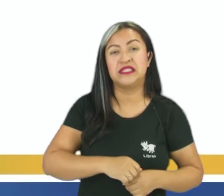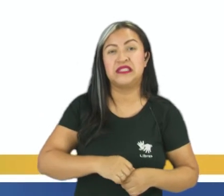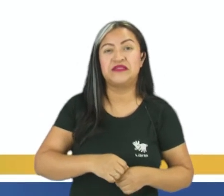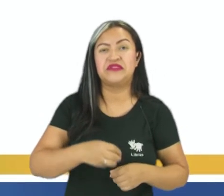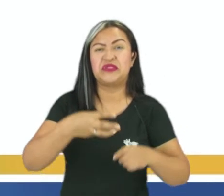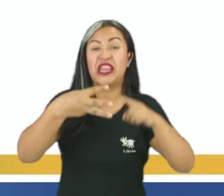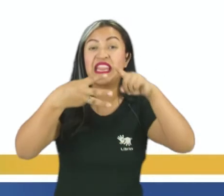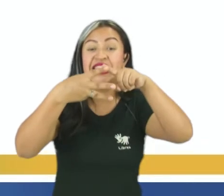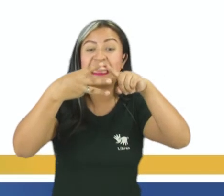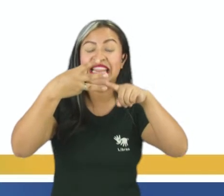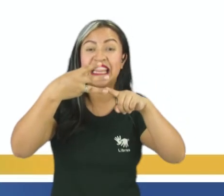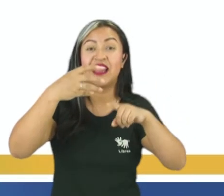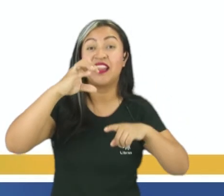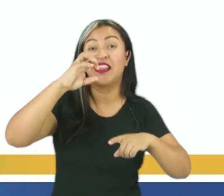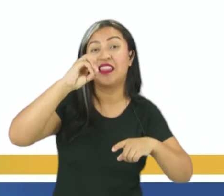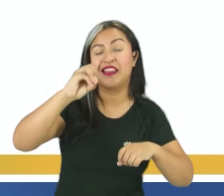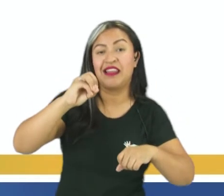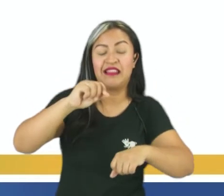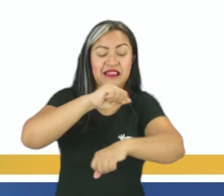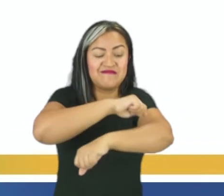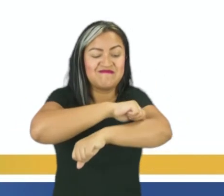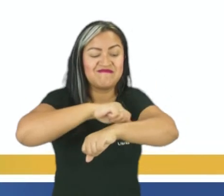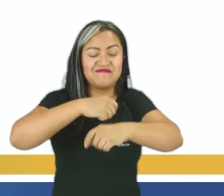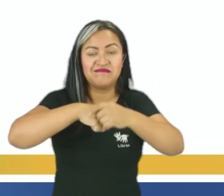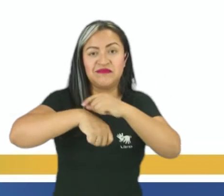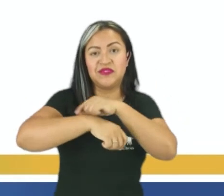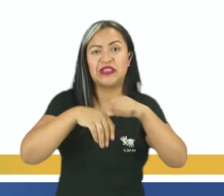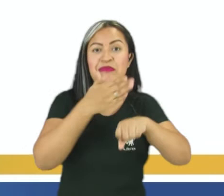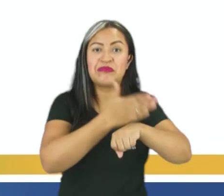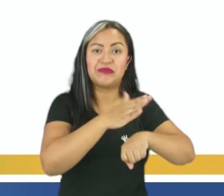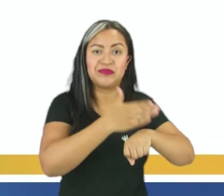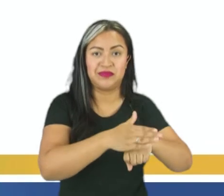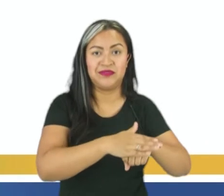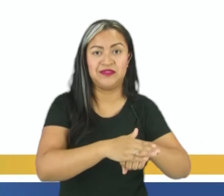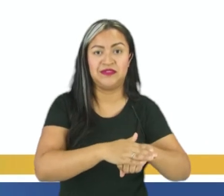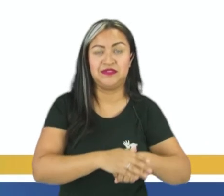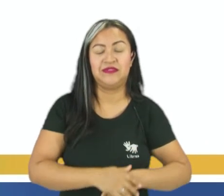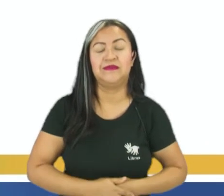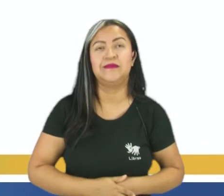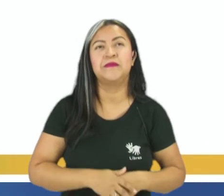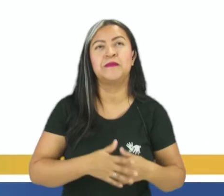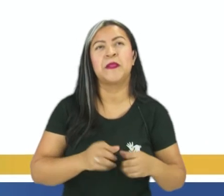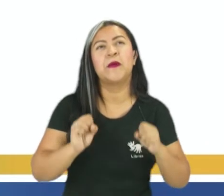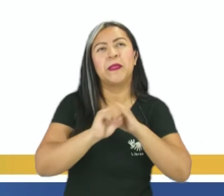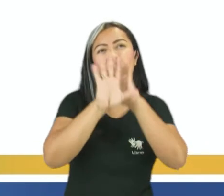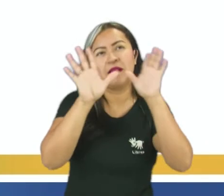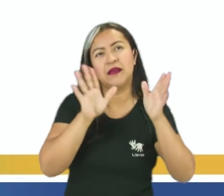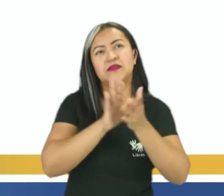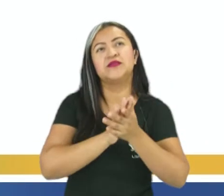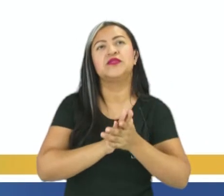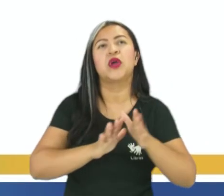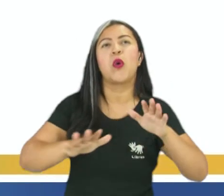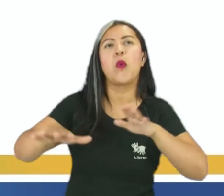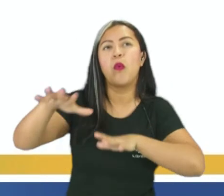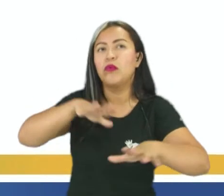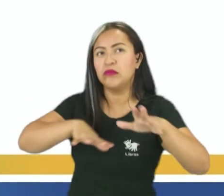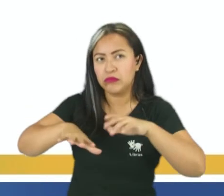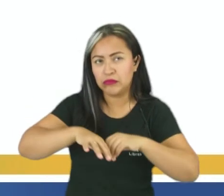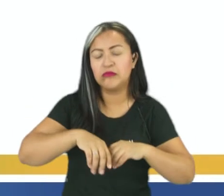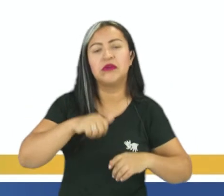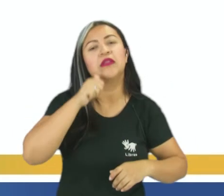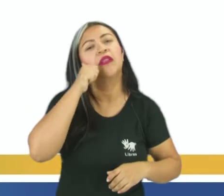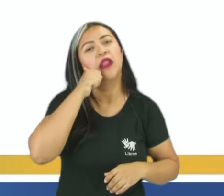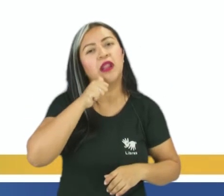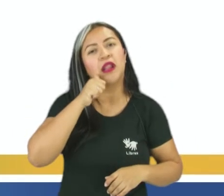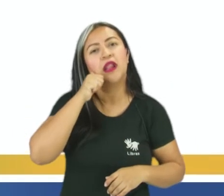né? Para ele estudar aí a anatomia feminina, tá, pessoal? E ao lado, claro, a gente tem aí o movimento negro nos Estados Unidos das mulheres, que